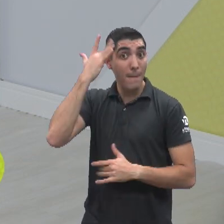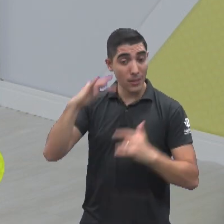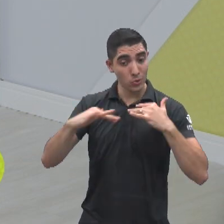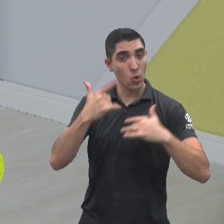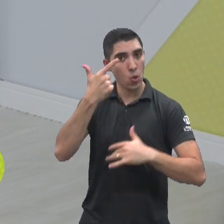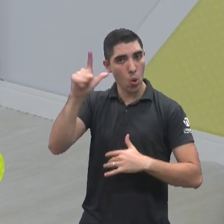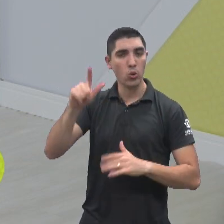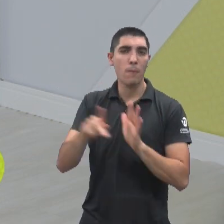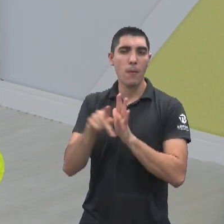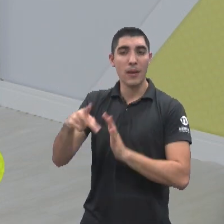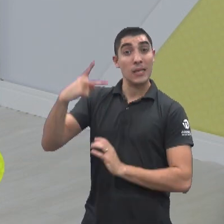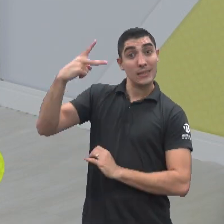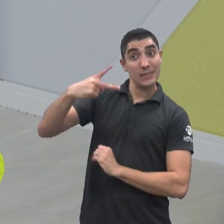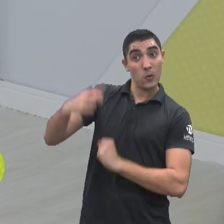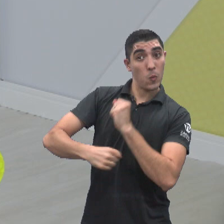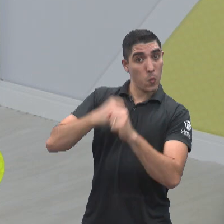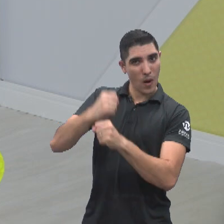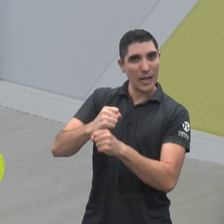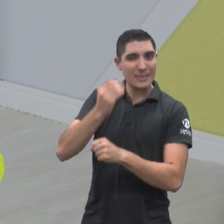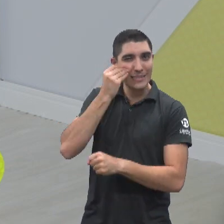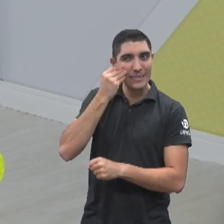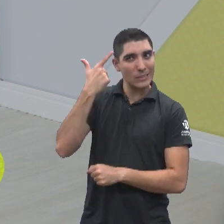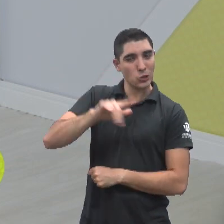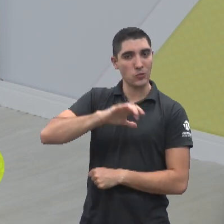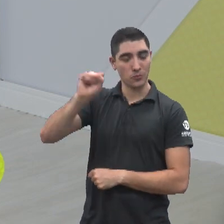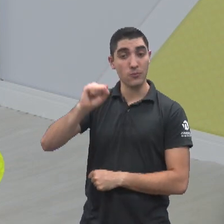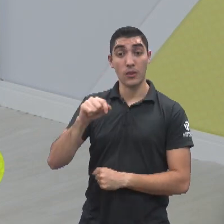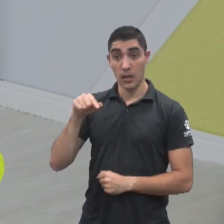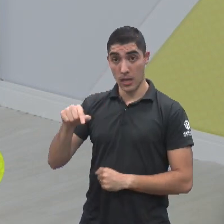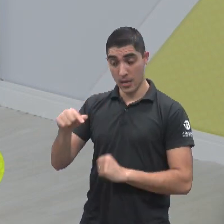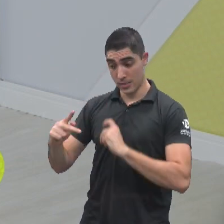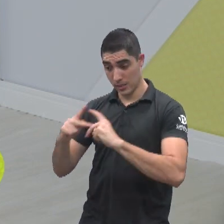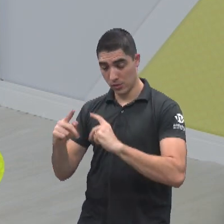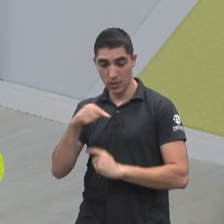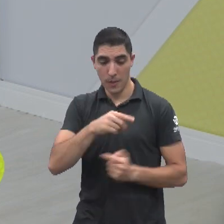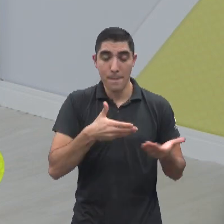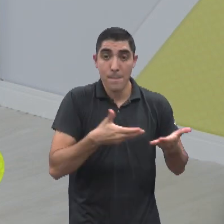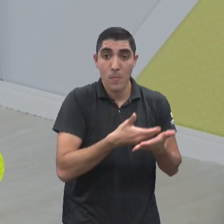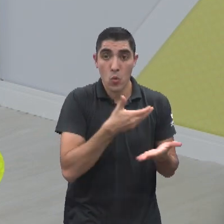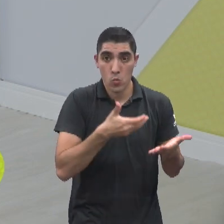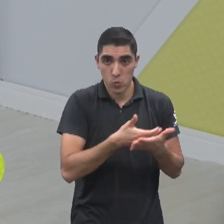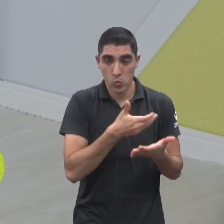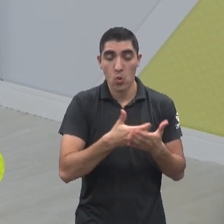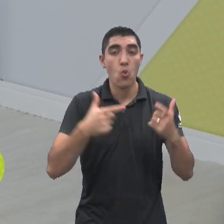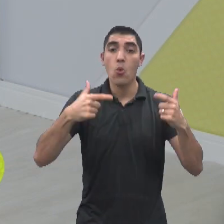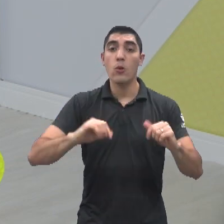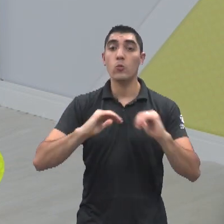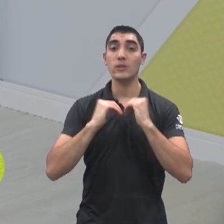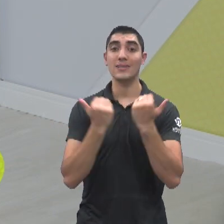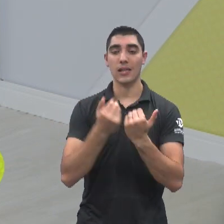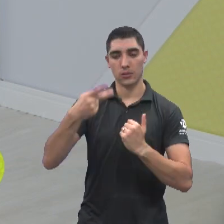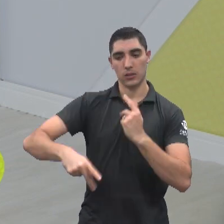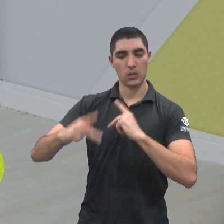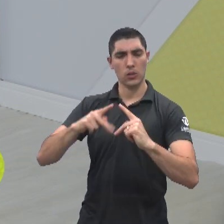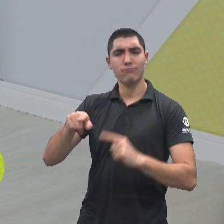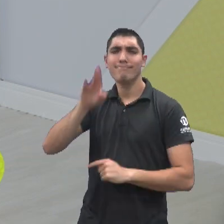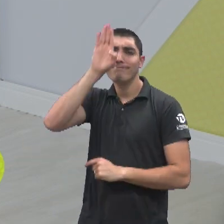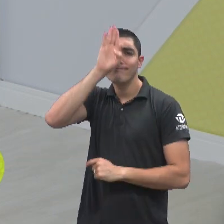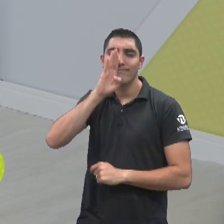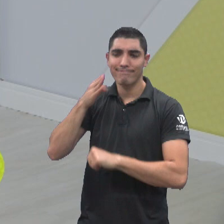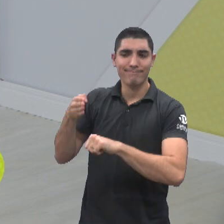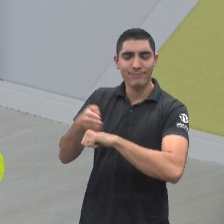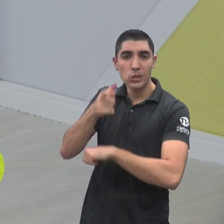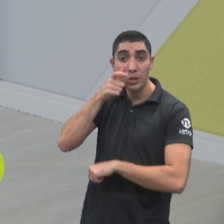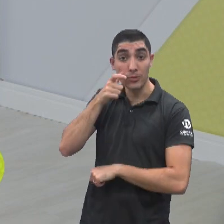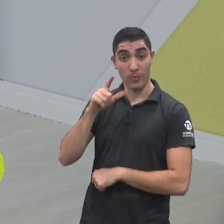casa o time da Associação Atlética Botucatuense, às 7h30 da noite, no ginásio do Tênis Clube, com entrada gratuita. Nesse ano, 6